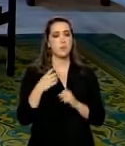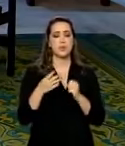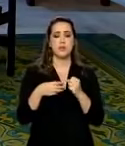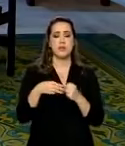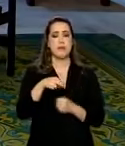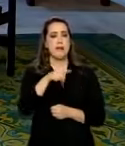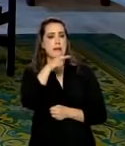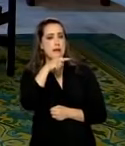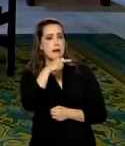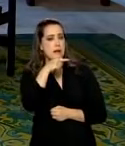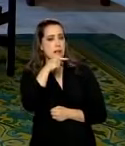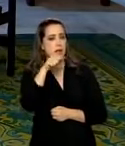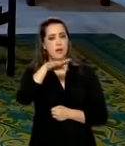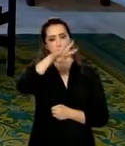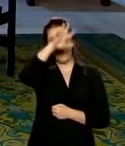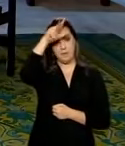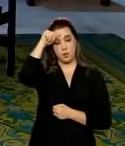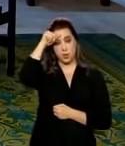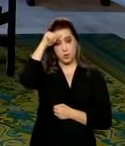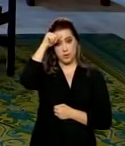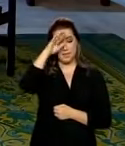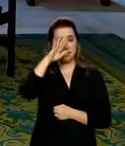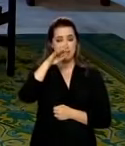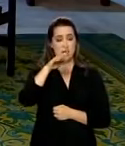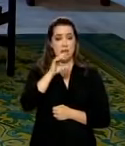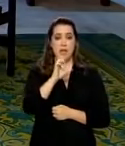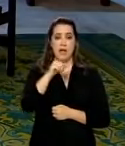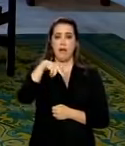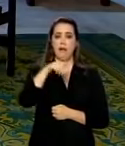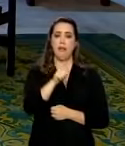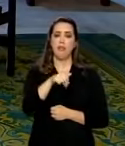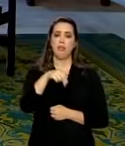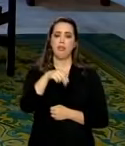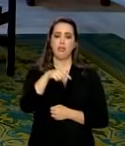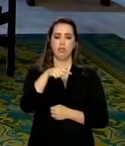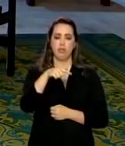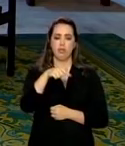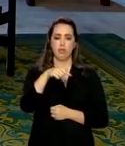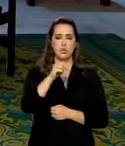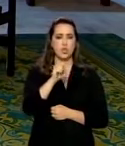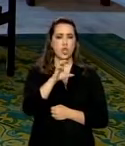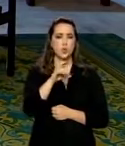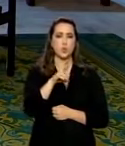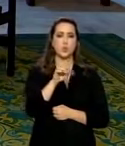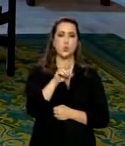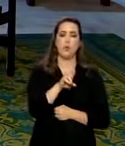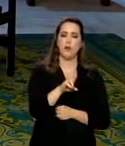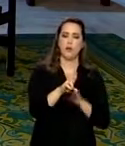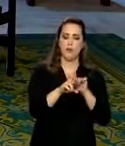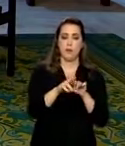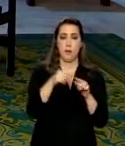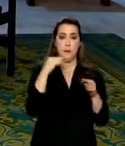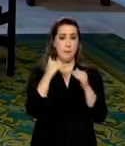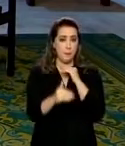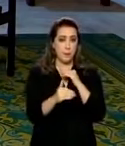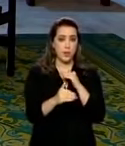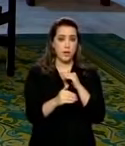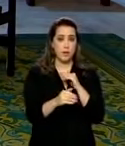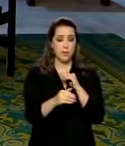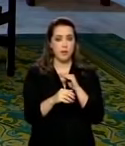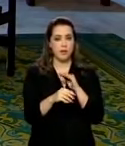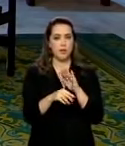estado do Amazonas? Até um decreto que proíbe. Até um decreto presidencial que proíbe plantar cana-de-açúcar